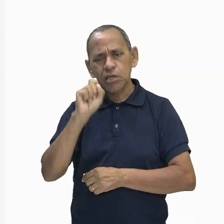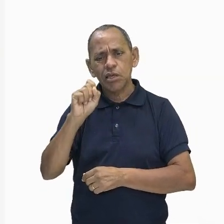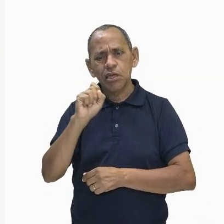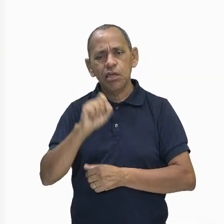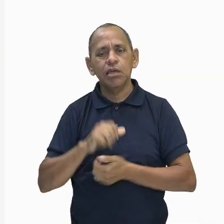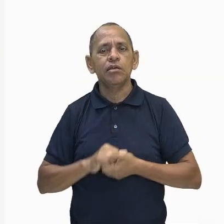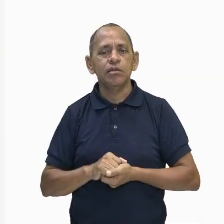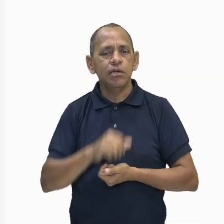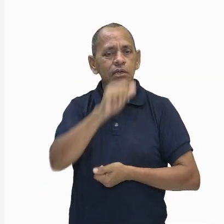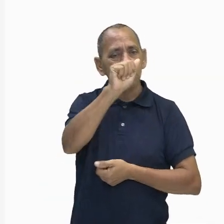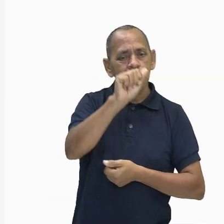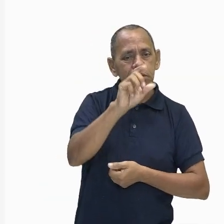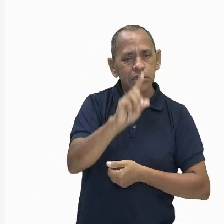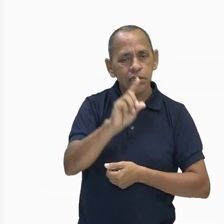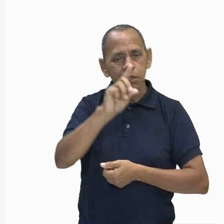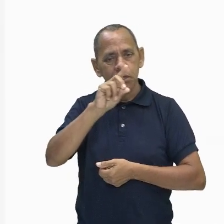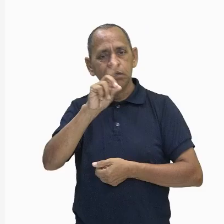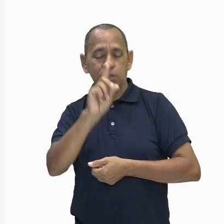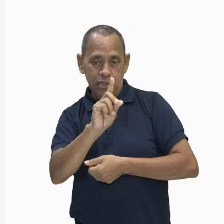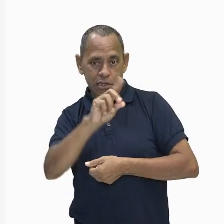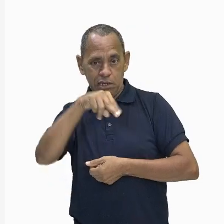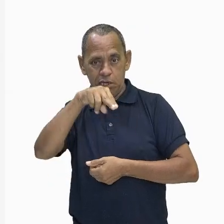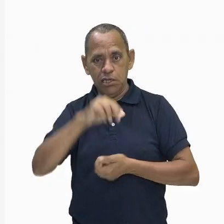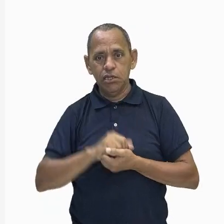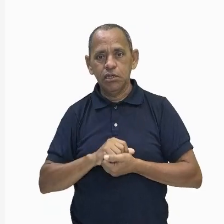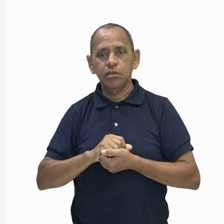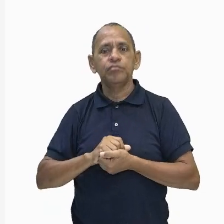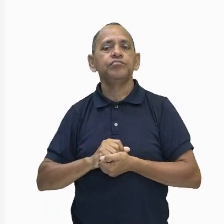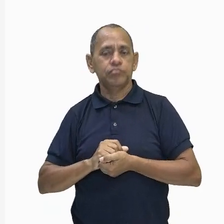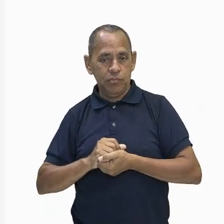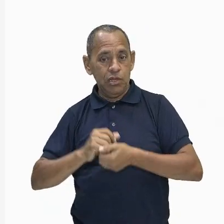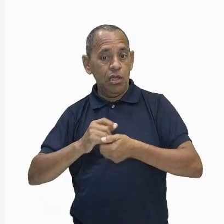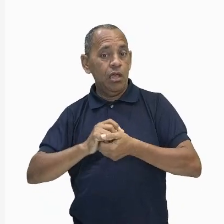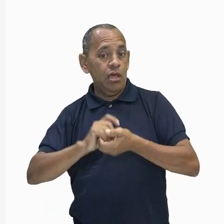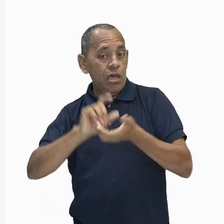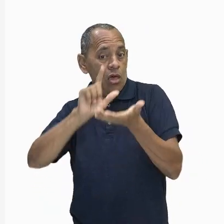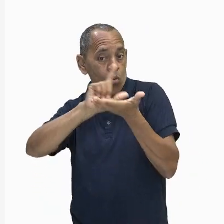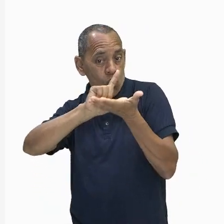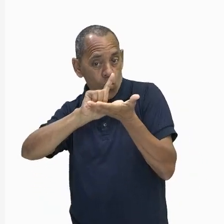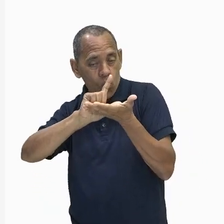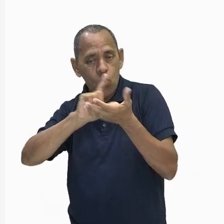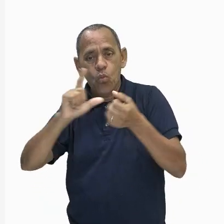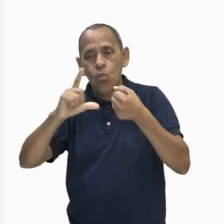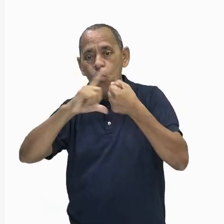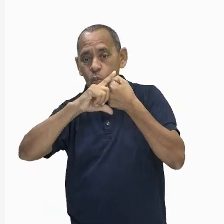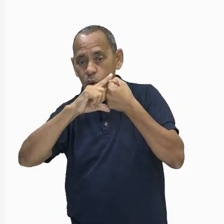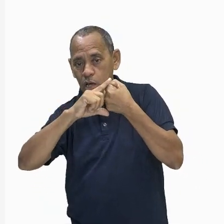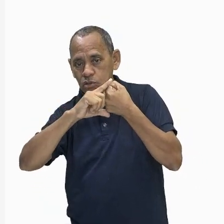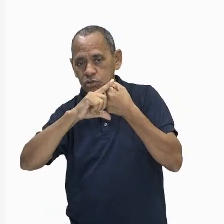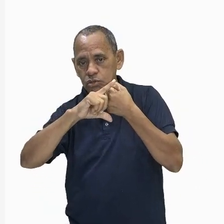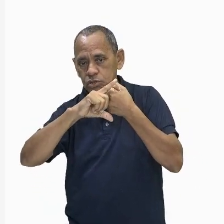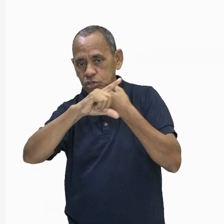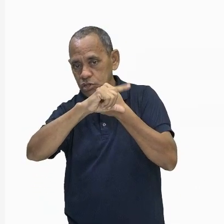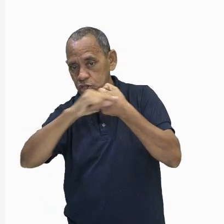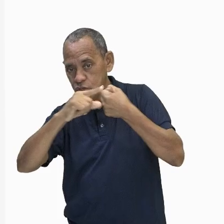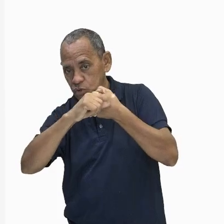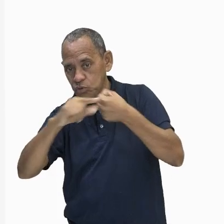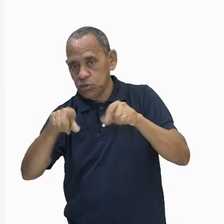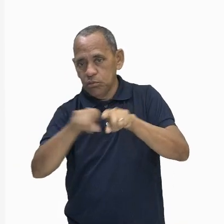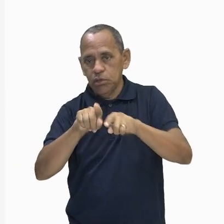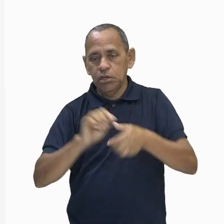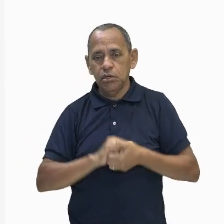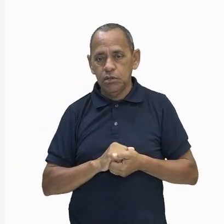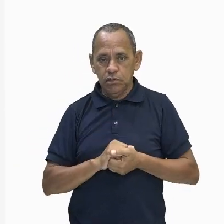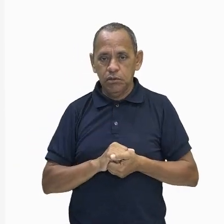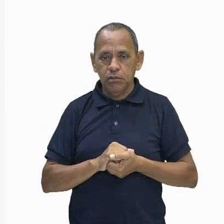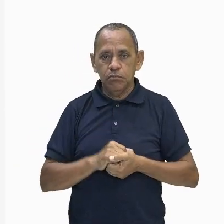adjunto adnominal, é um artigo. Percebam que ele determina, quando eu digo os meus 2 amigos de Maués chegaram,